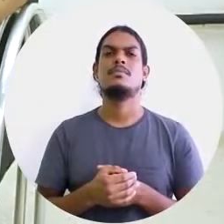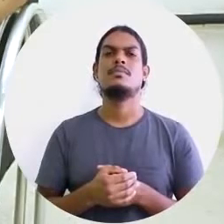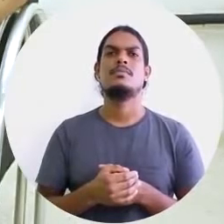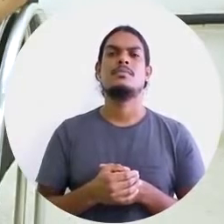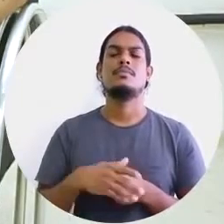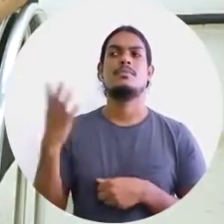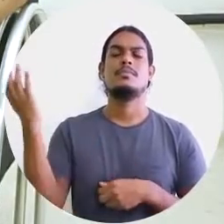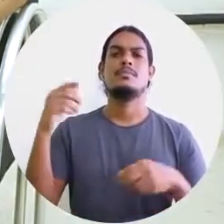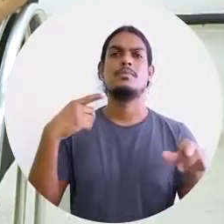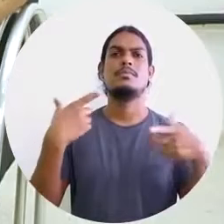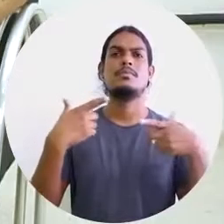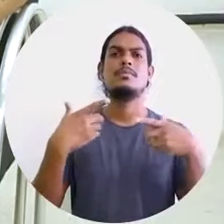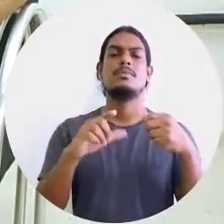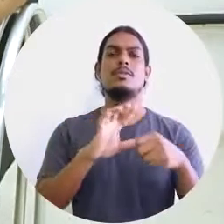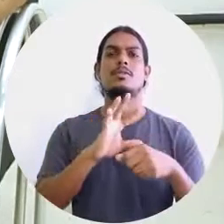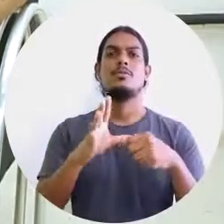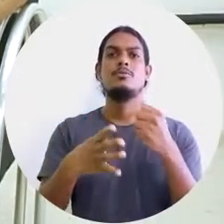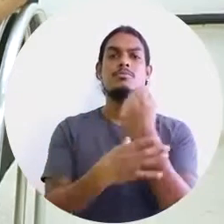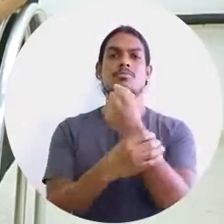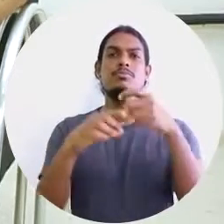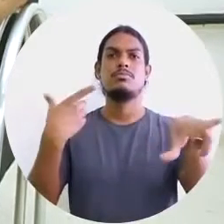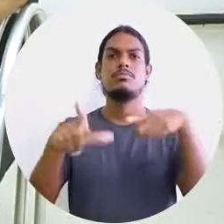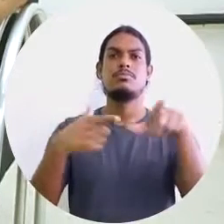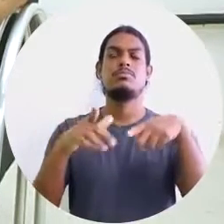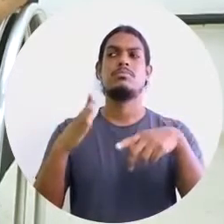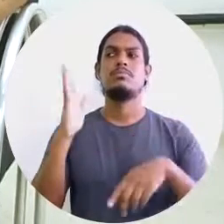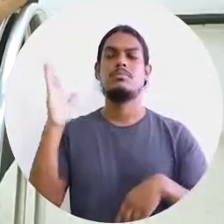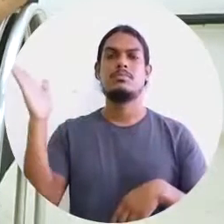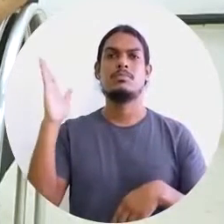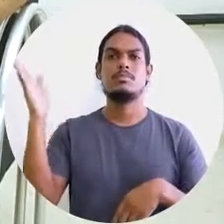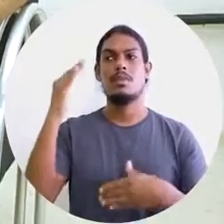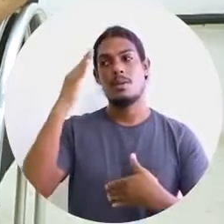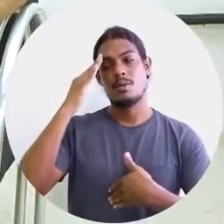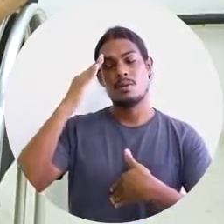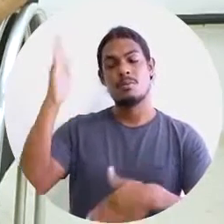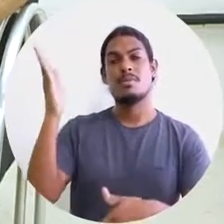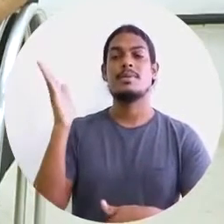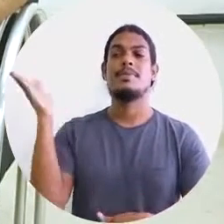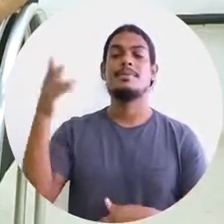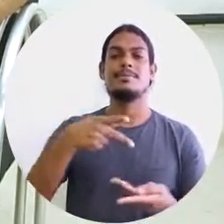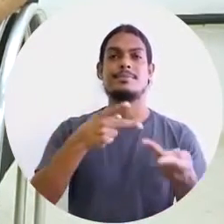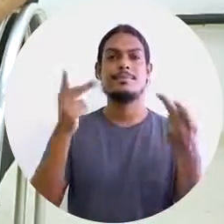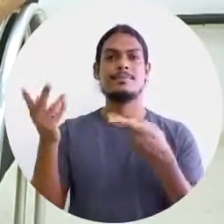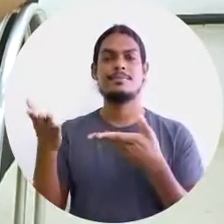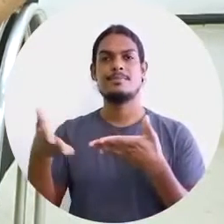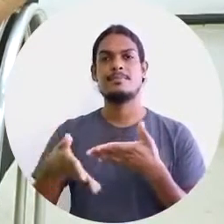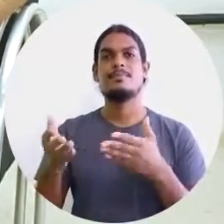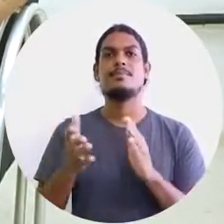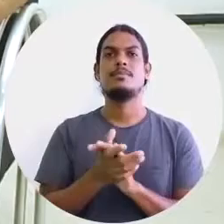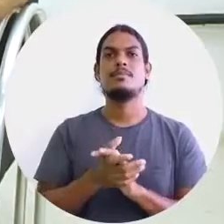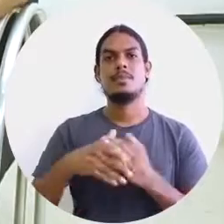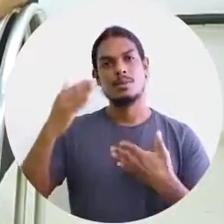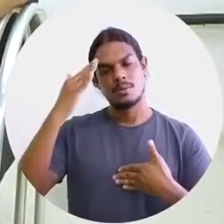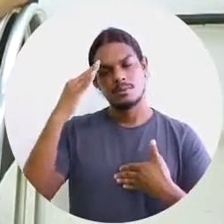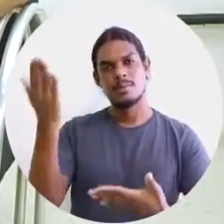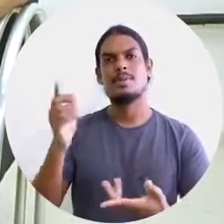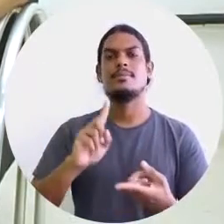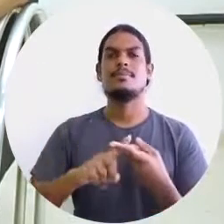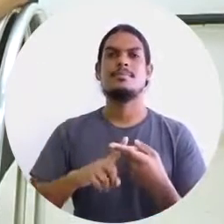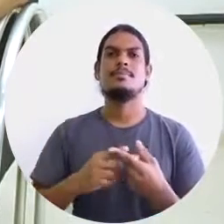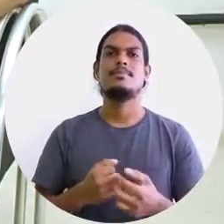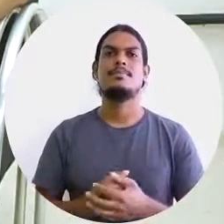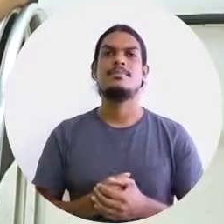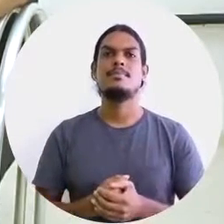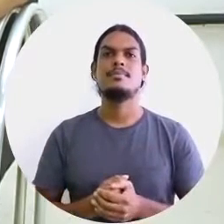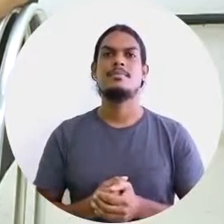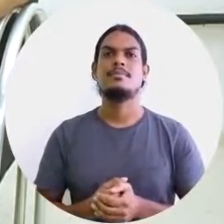preta. Doutor Otaviano, mais uma vez eu agradeço a sua participação. E eu agradeço a oportunidade.